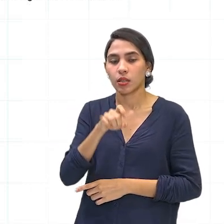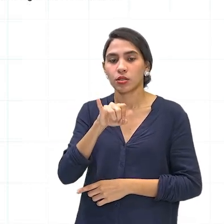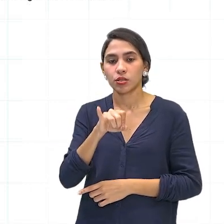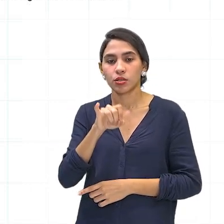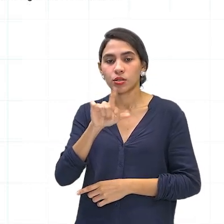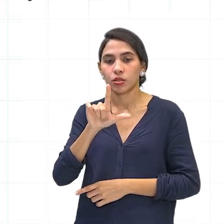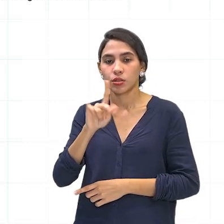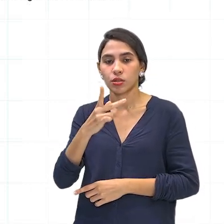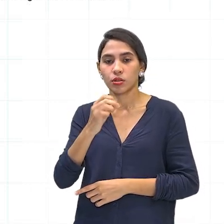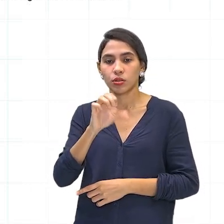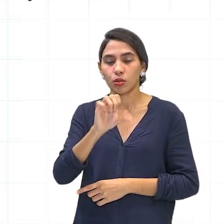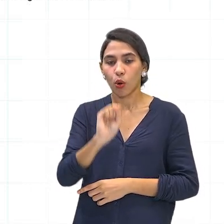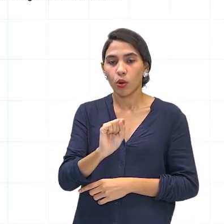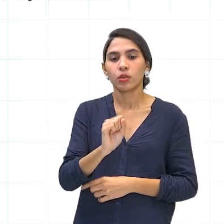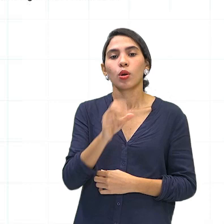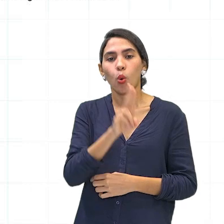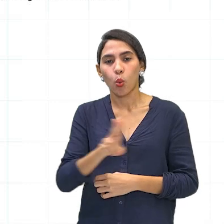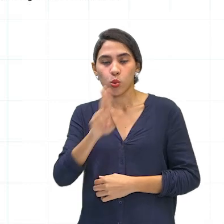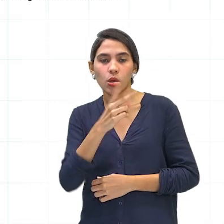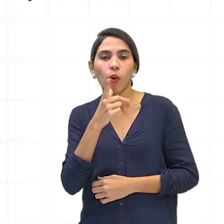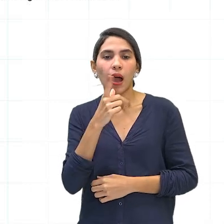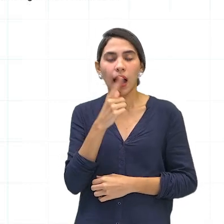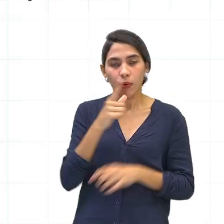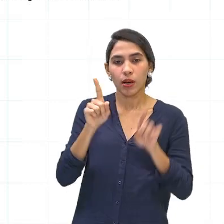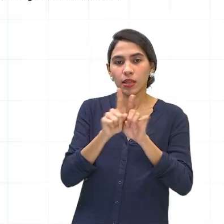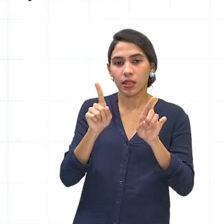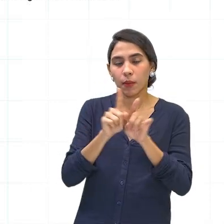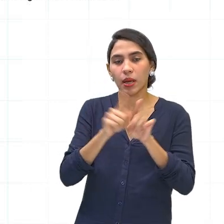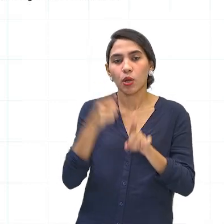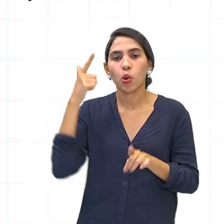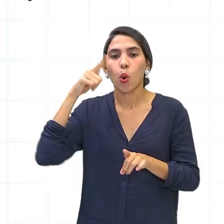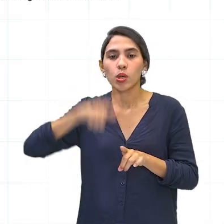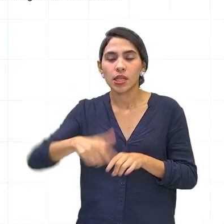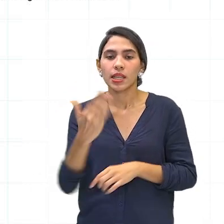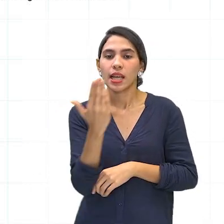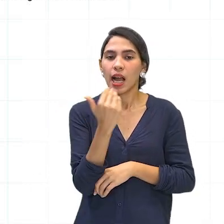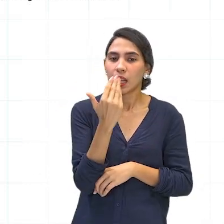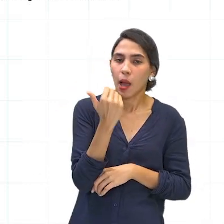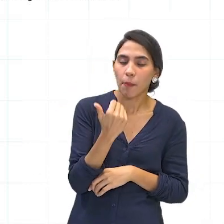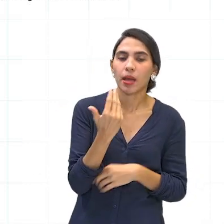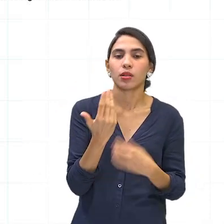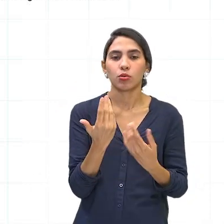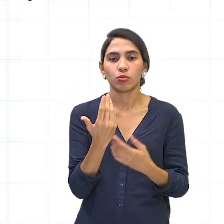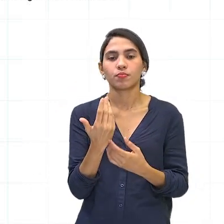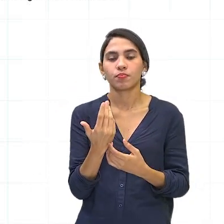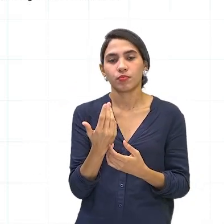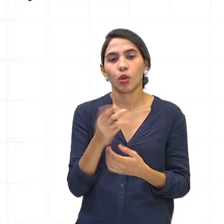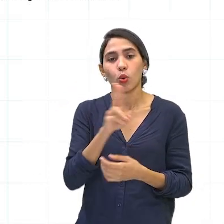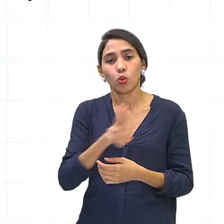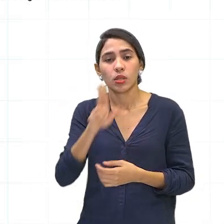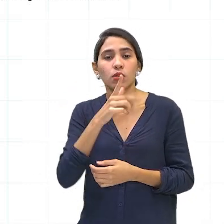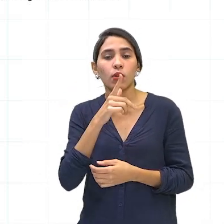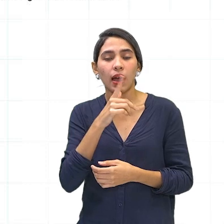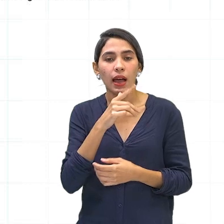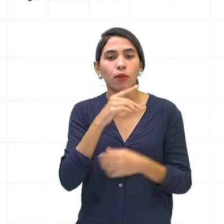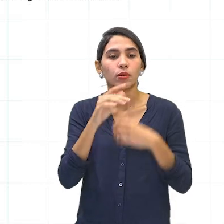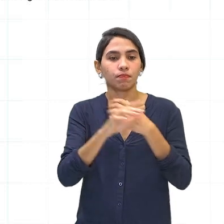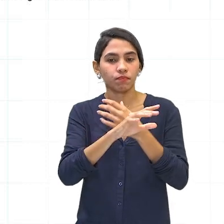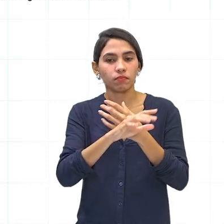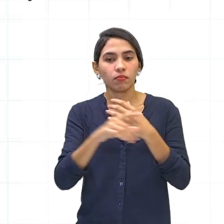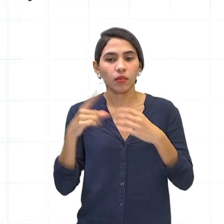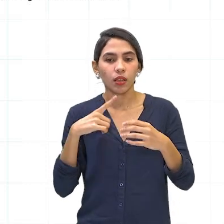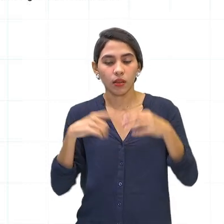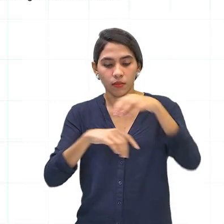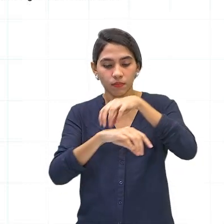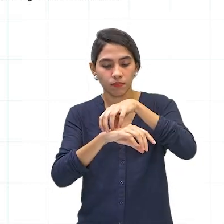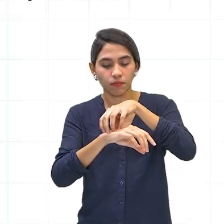alimentares da água, né? Dessa forma que ele vai conseguir retirar o alimento que ele precisa a partir da água. Então, é feita uma filtração